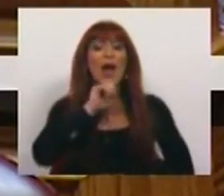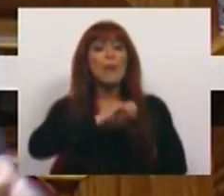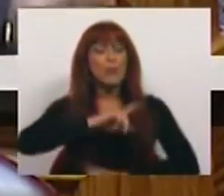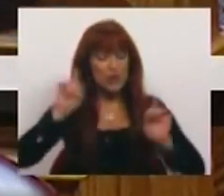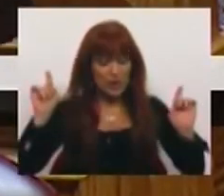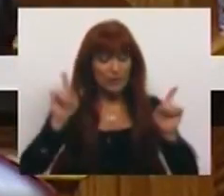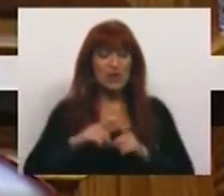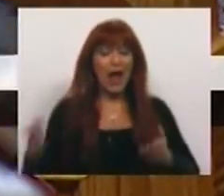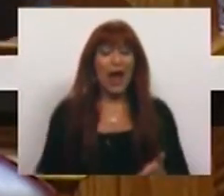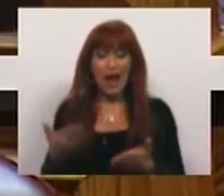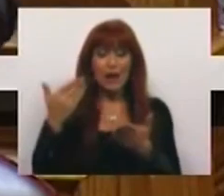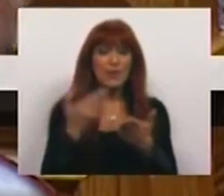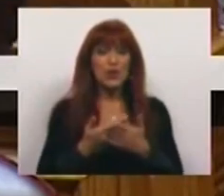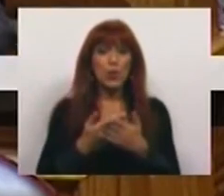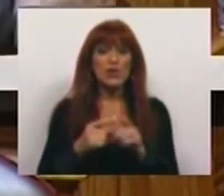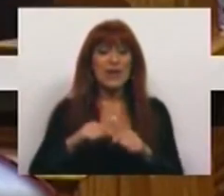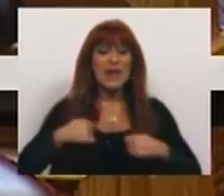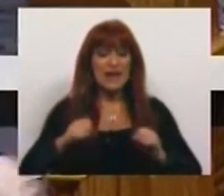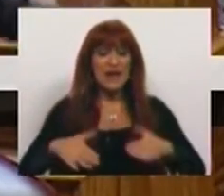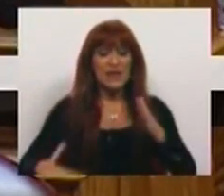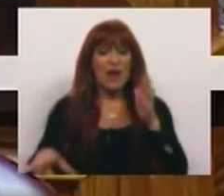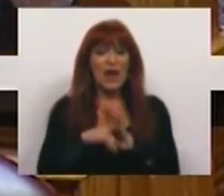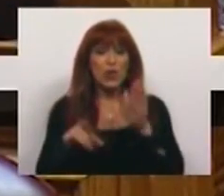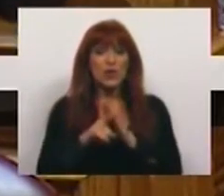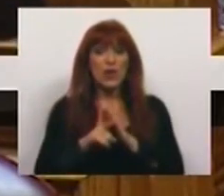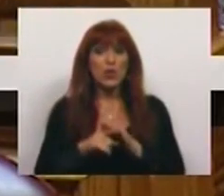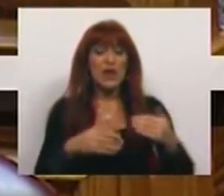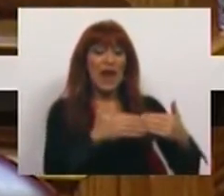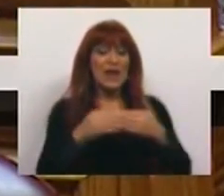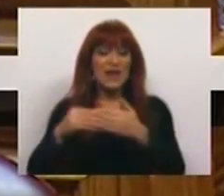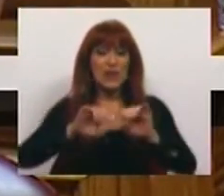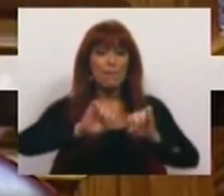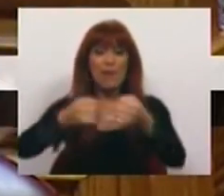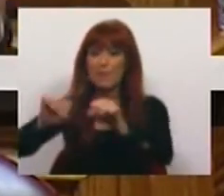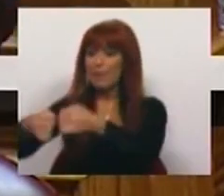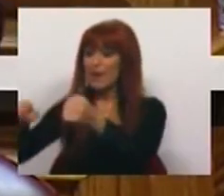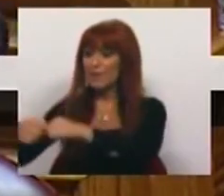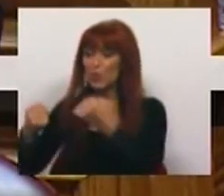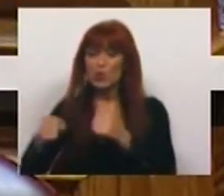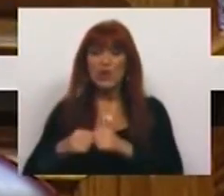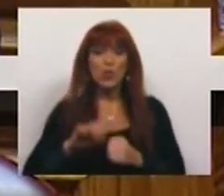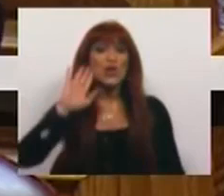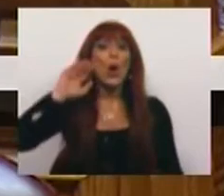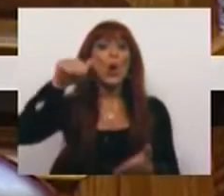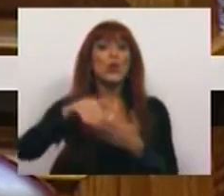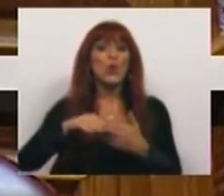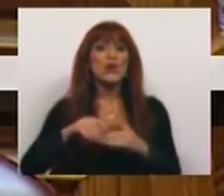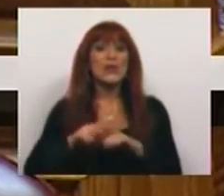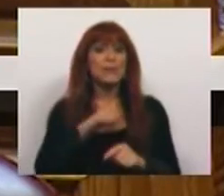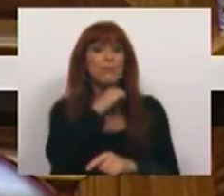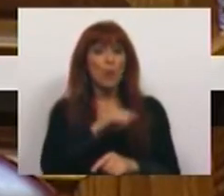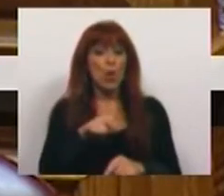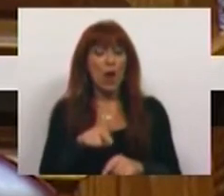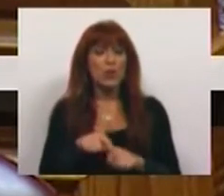a possibilidade da apresentação de uma iniciativa legislativa pelas lideranças partidárias. A conclusão dessa